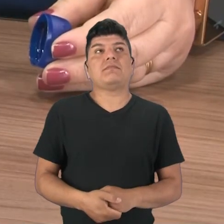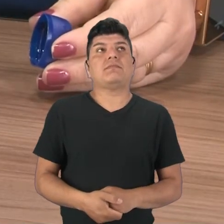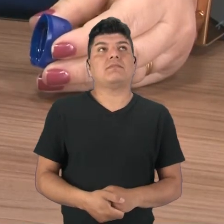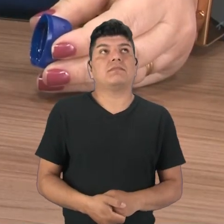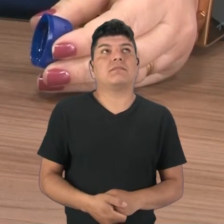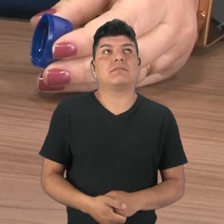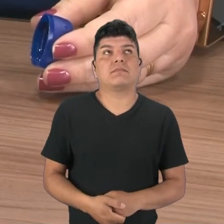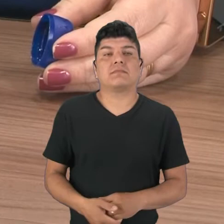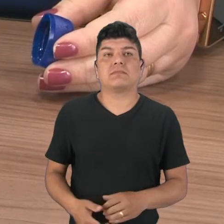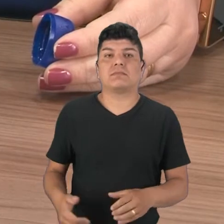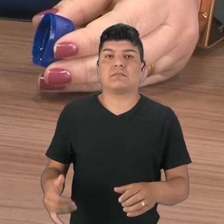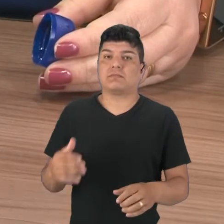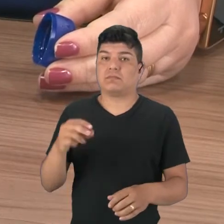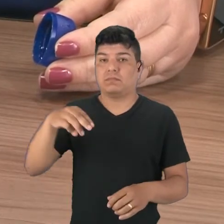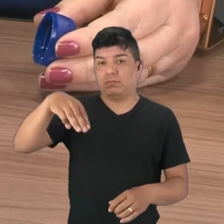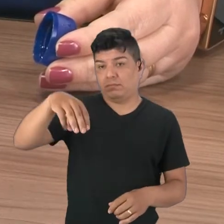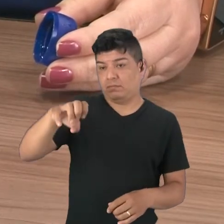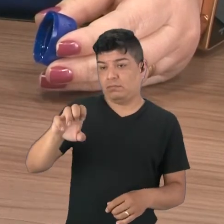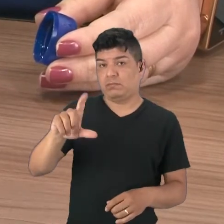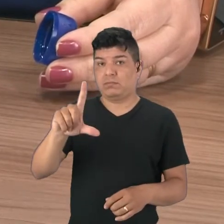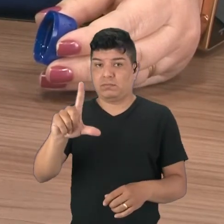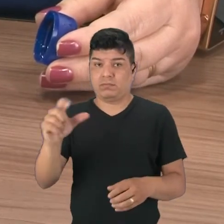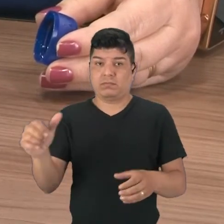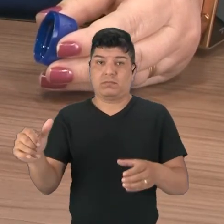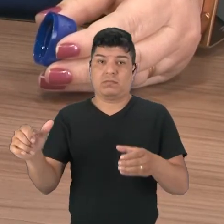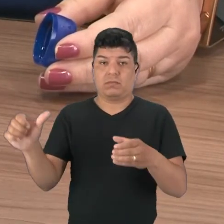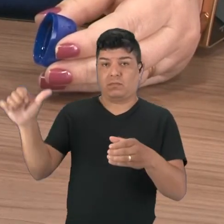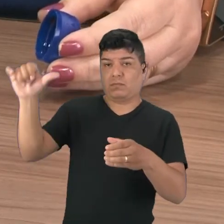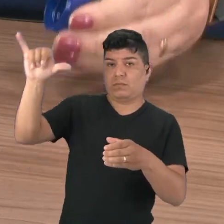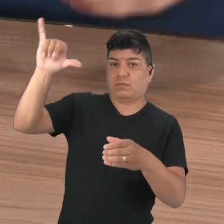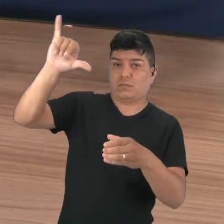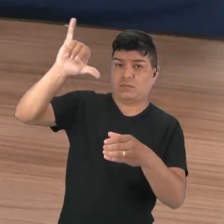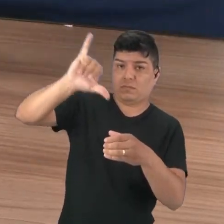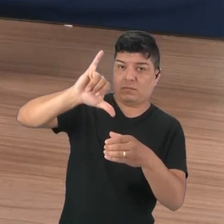Vamos colocar aqui um pouco de mel.